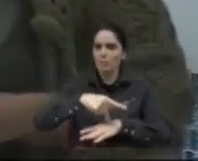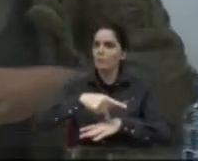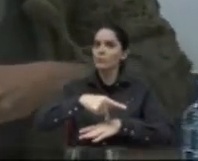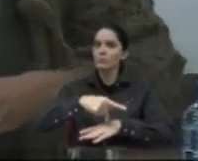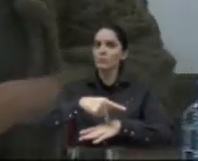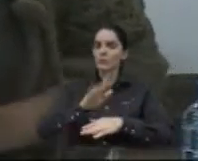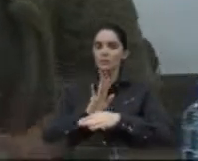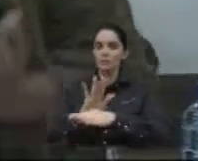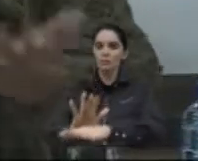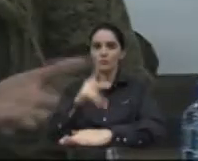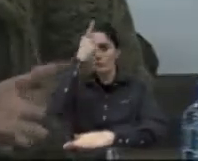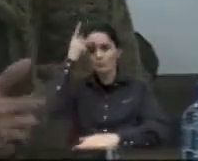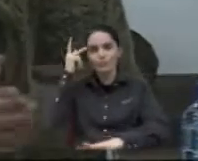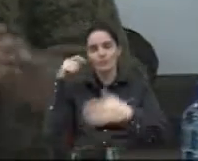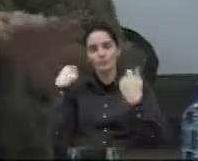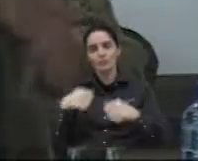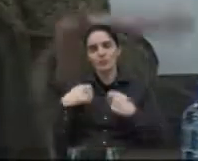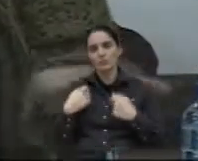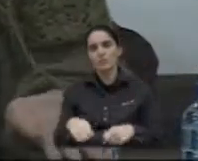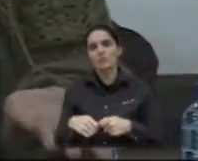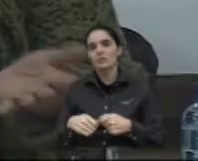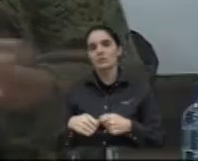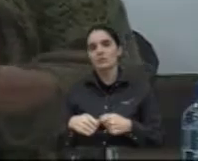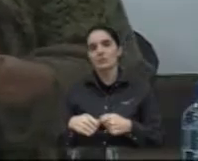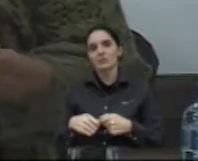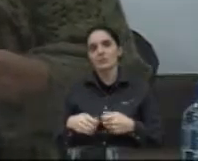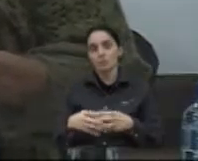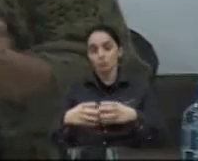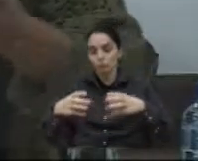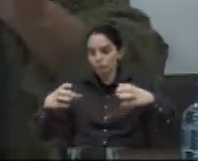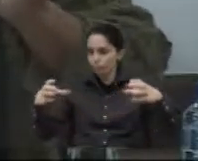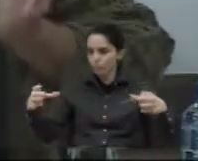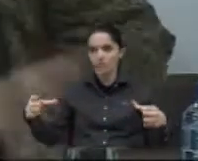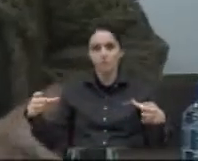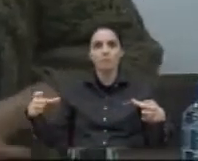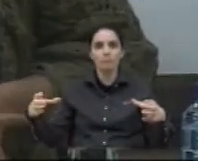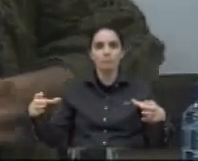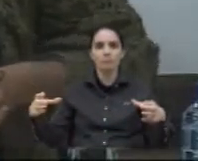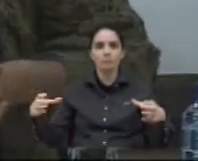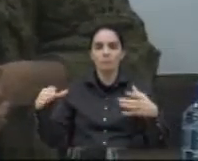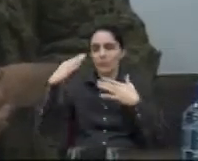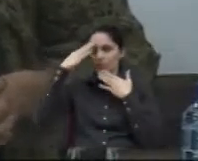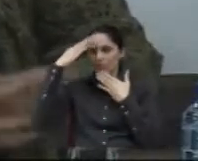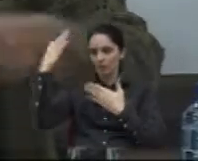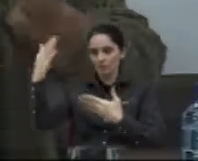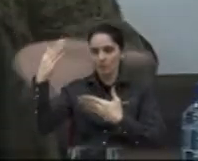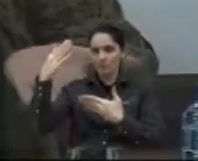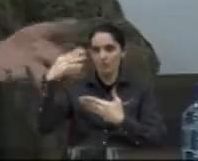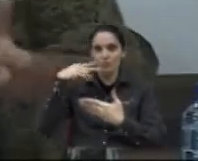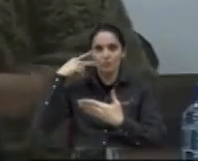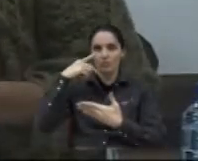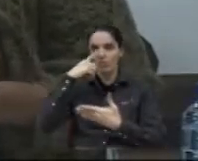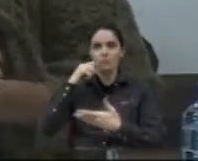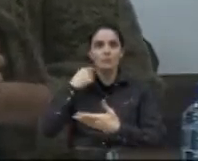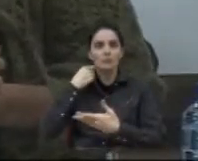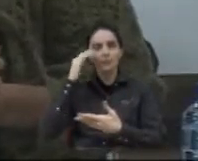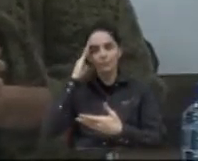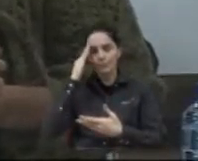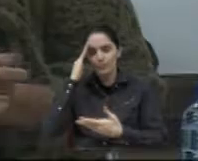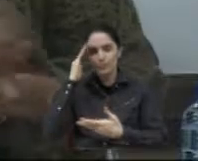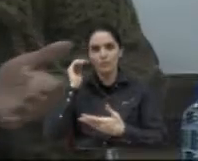que necessitam de uma forma tão abrangente. Então, agradeço ao vereador Nilton por toda a compreensão que